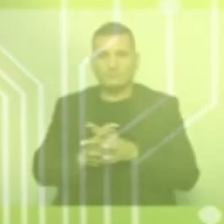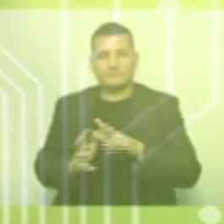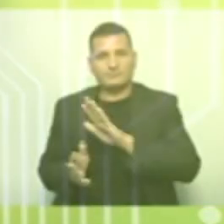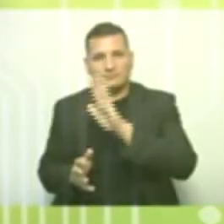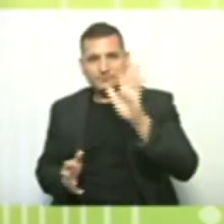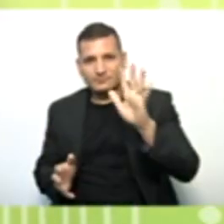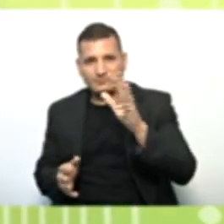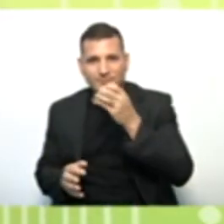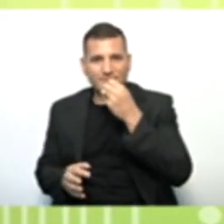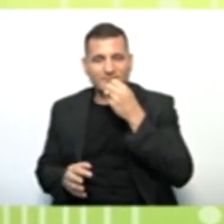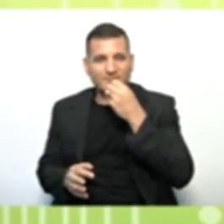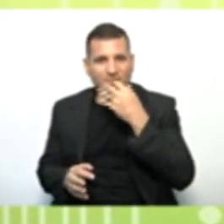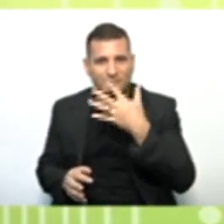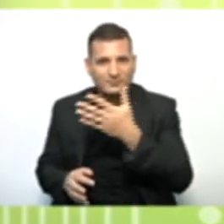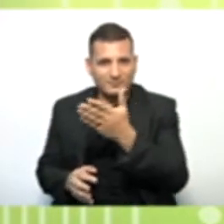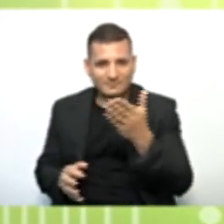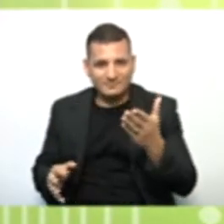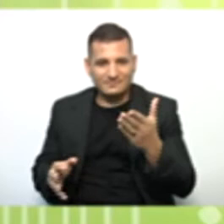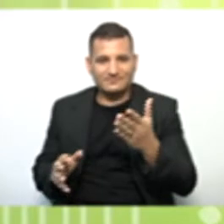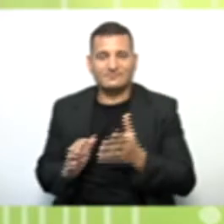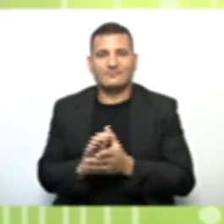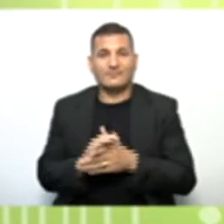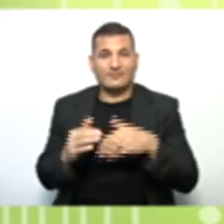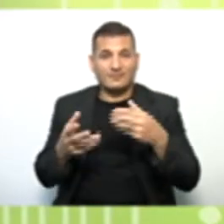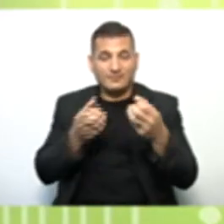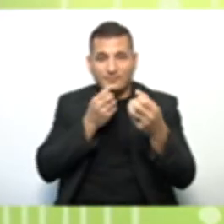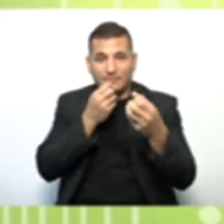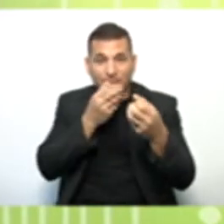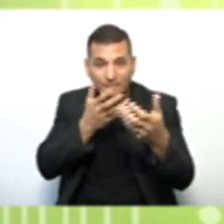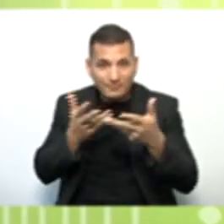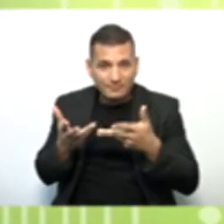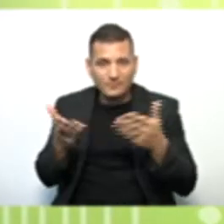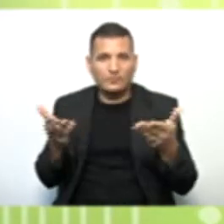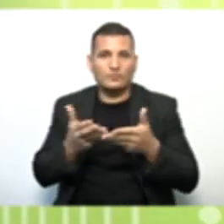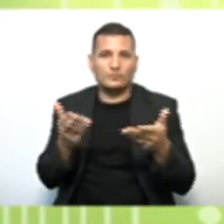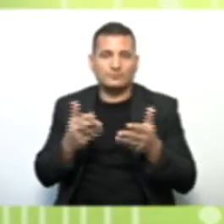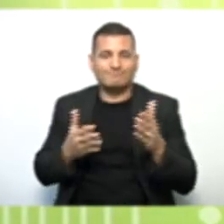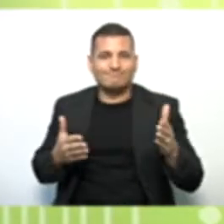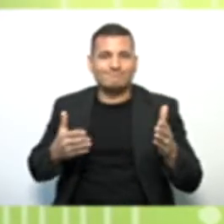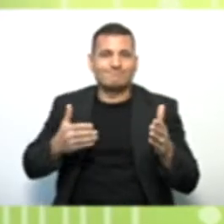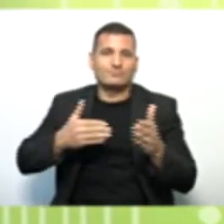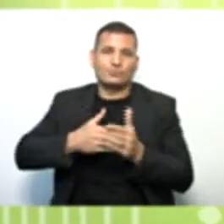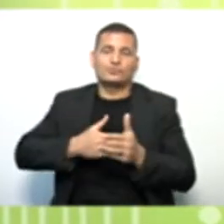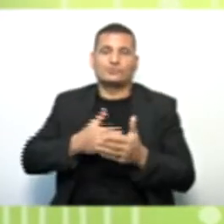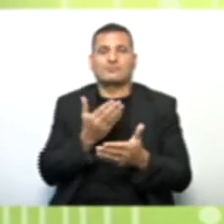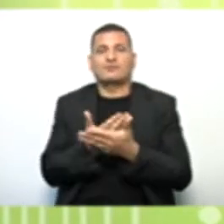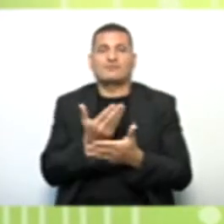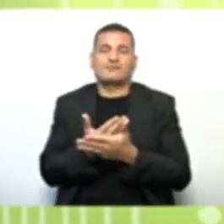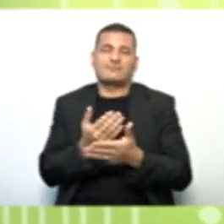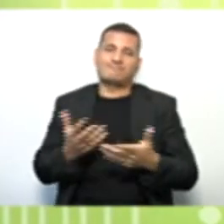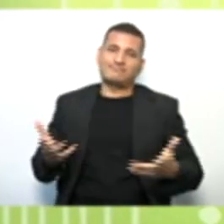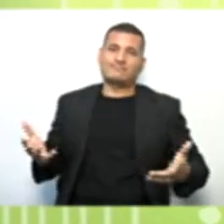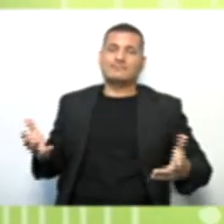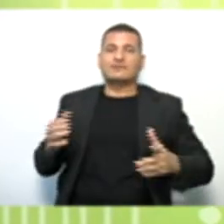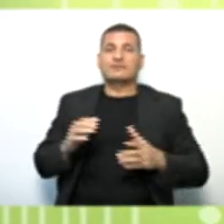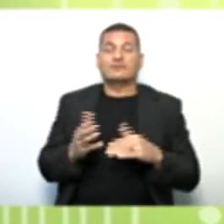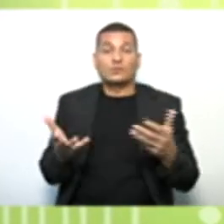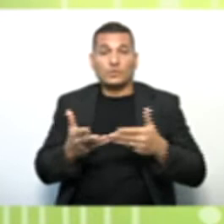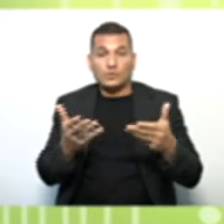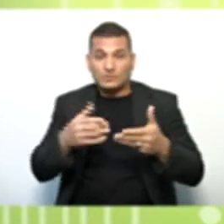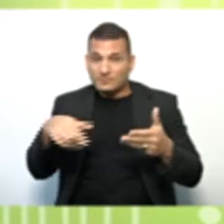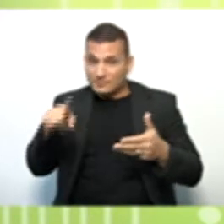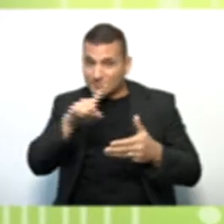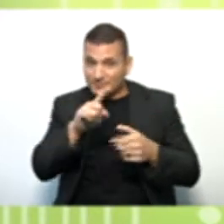Fala pessoal, tudo bom com vocês? Sejam bem-vindos à nossa última aula, infelizmente, tá? Hoje vocês vão fazer uma